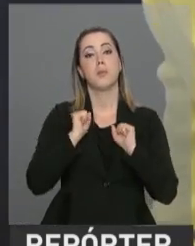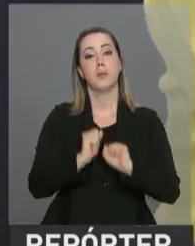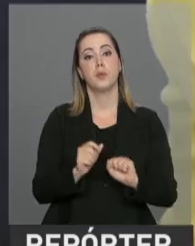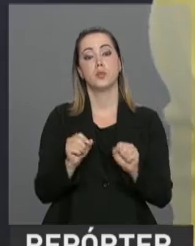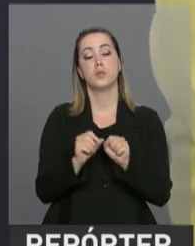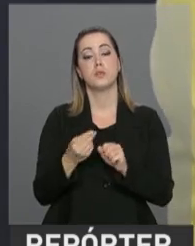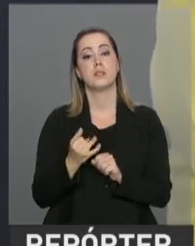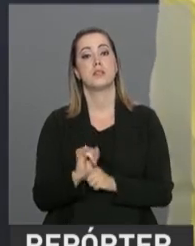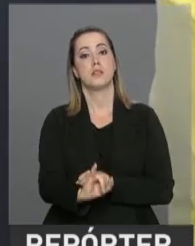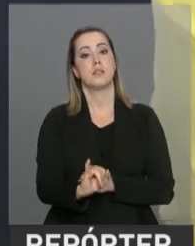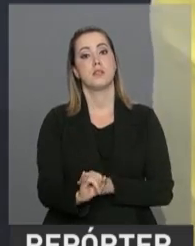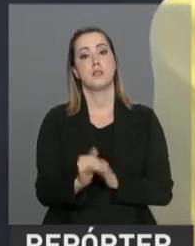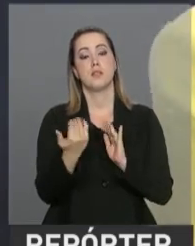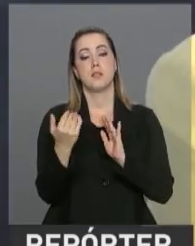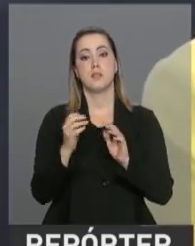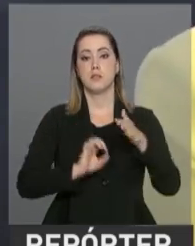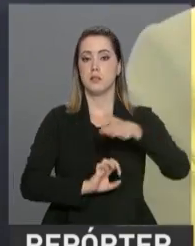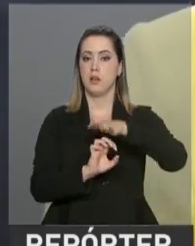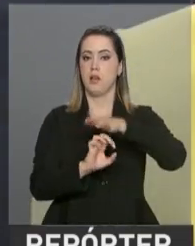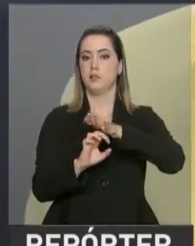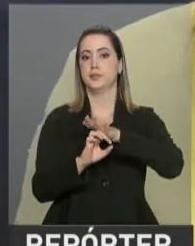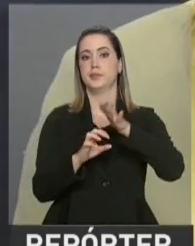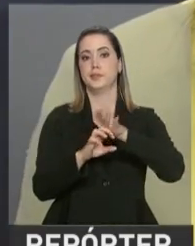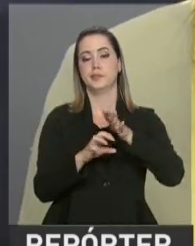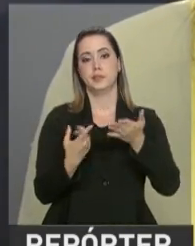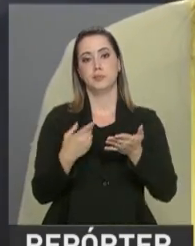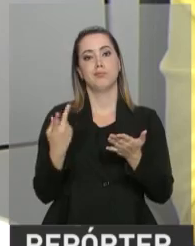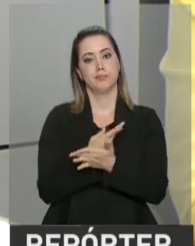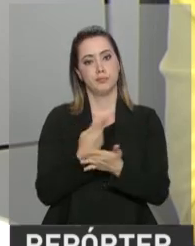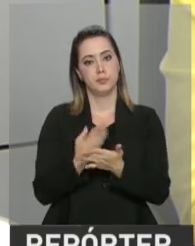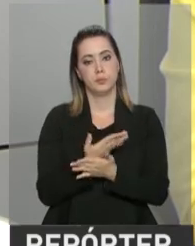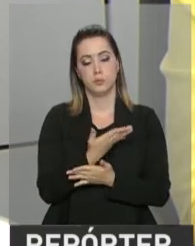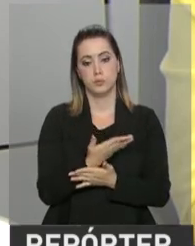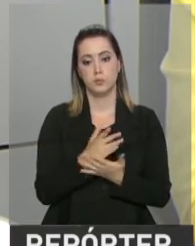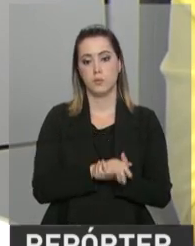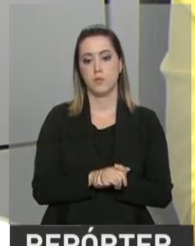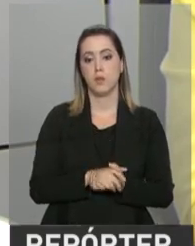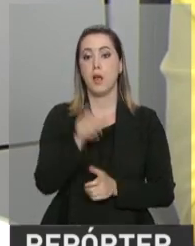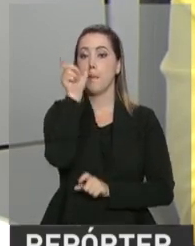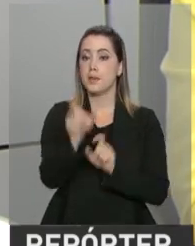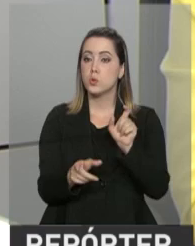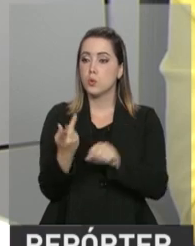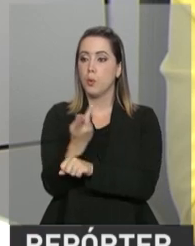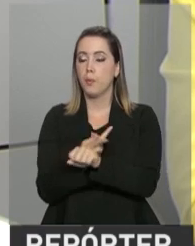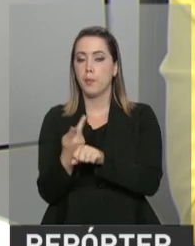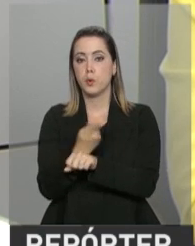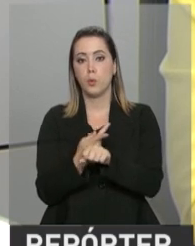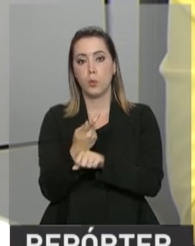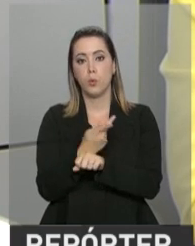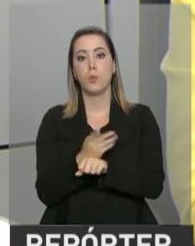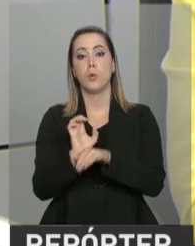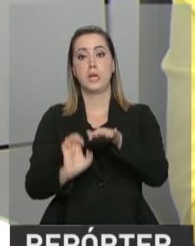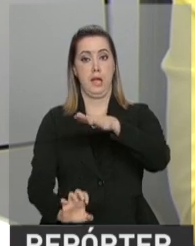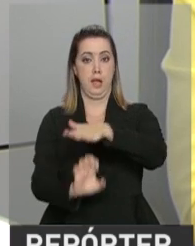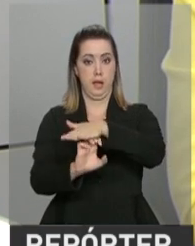saúde, caso as operadoras não cumpram os prazos estabelecidos. O consumidor deve procurar a sua